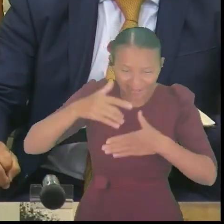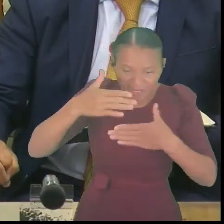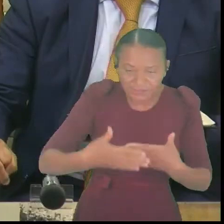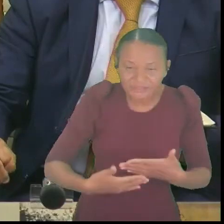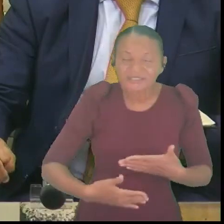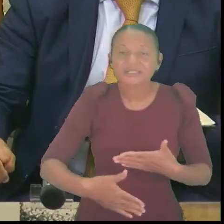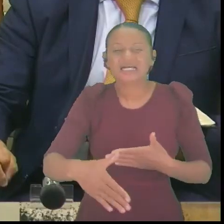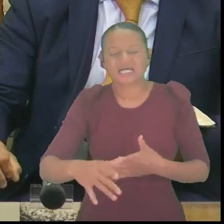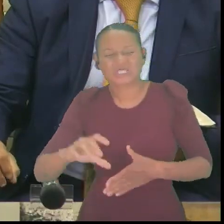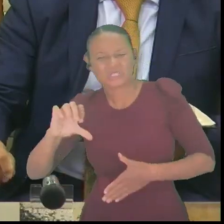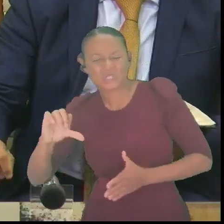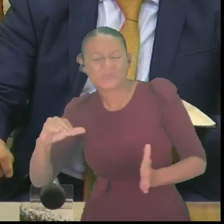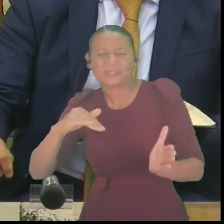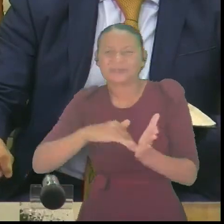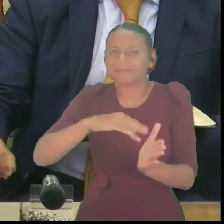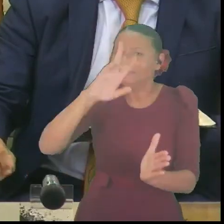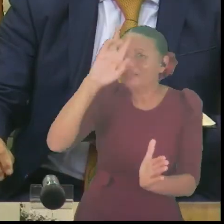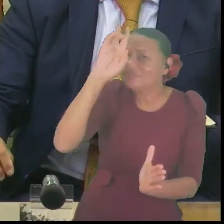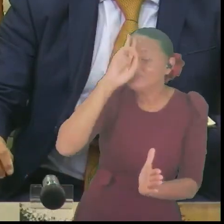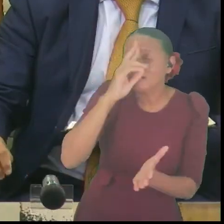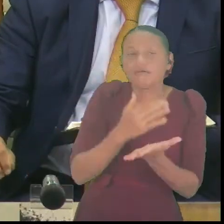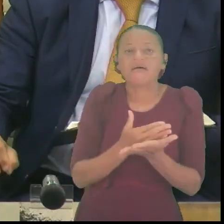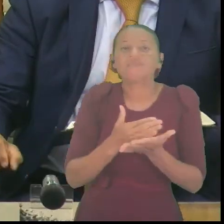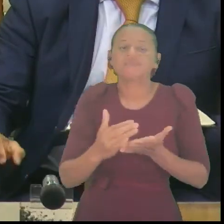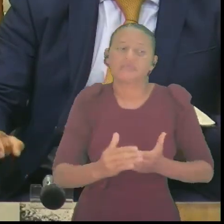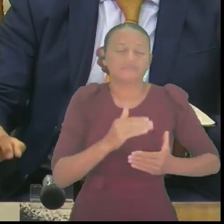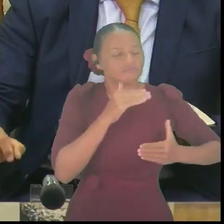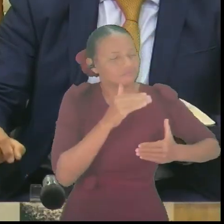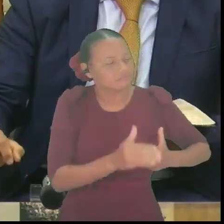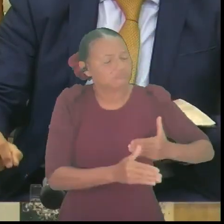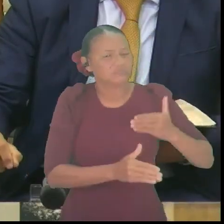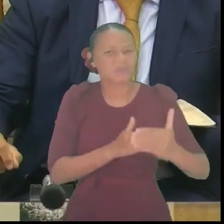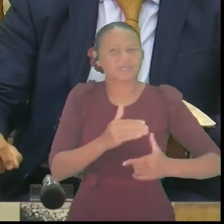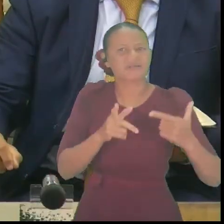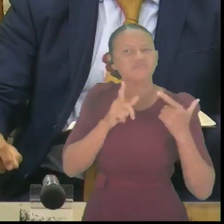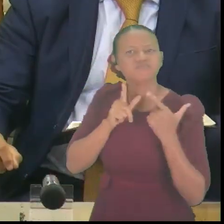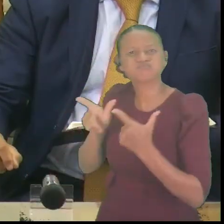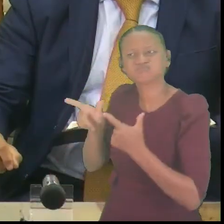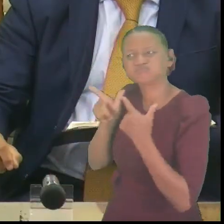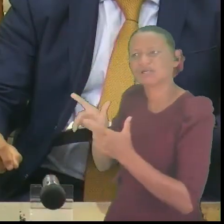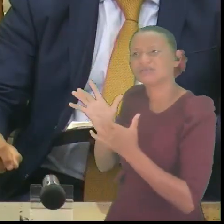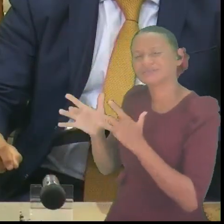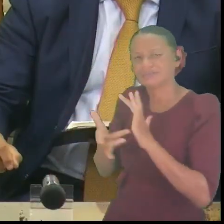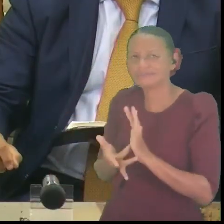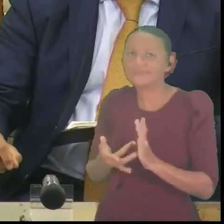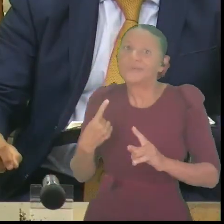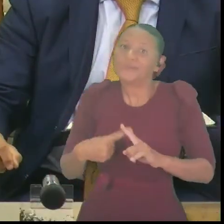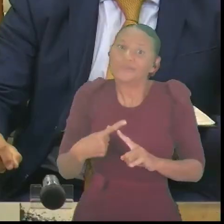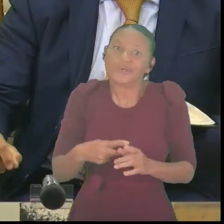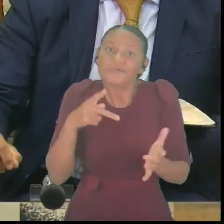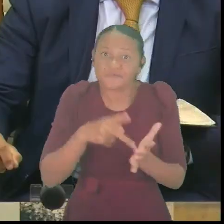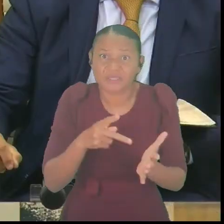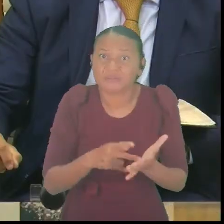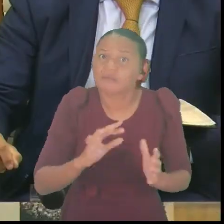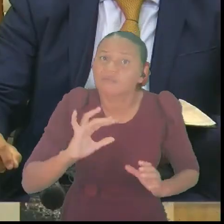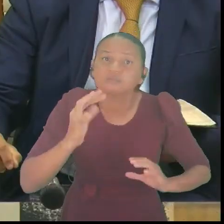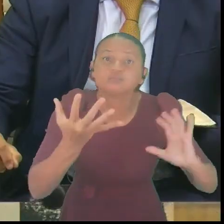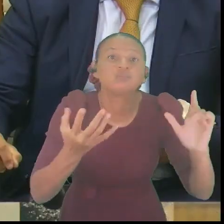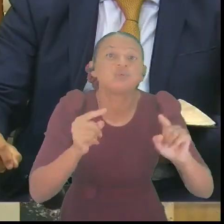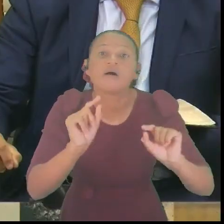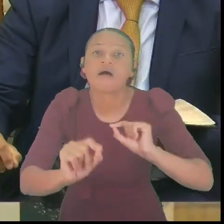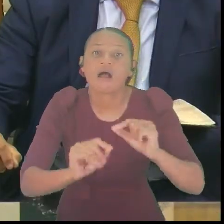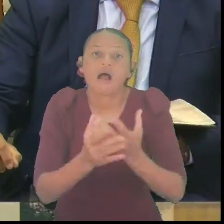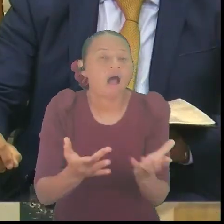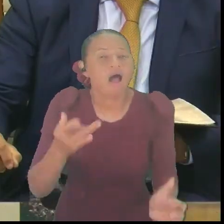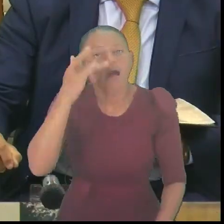de 9 até meio-dia, começa um processo de zombaria, porque na verdade o que está acontecendo é que as pessoas